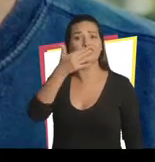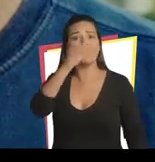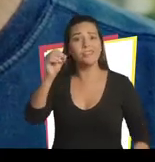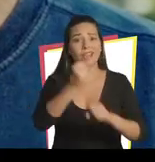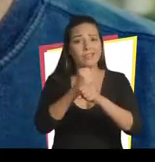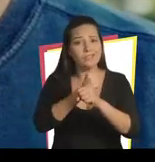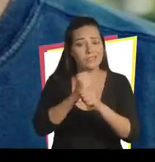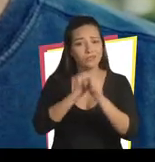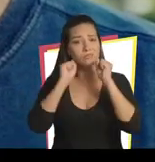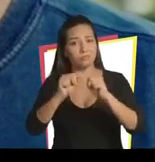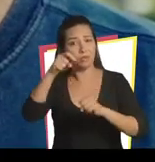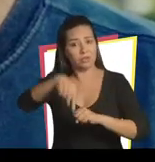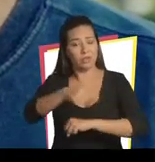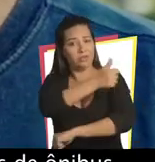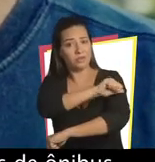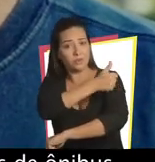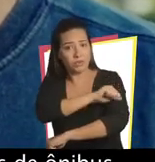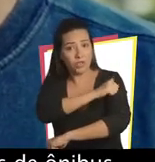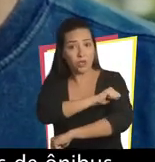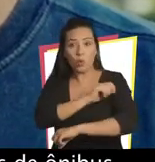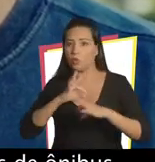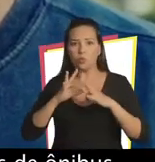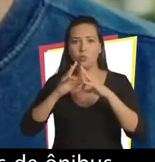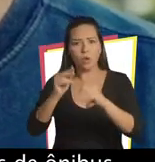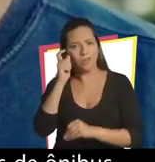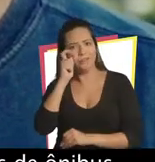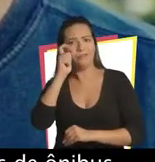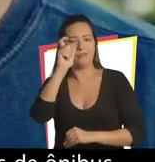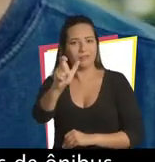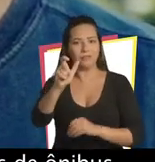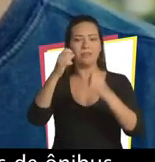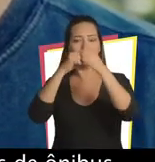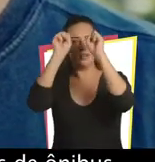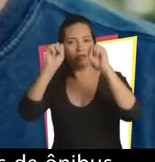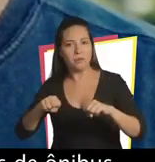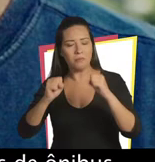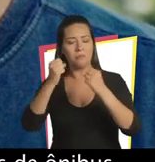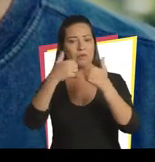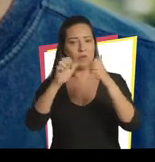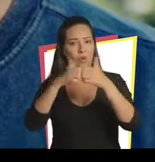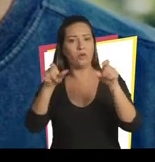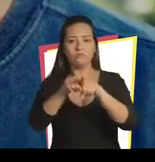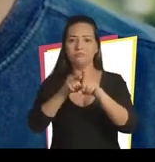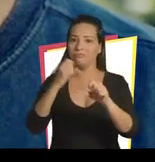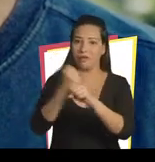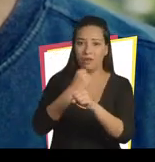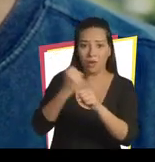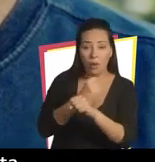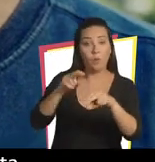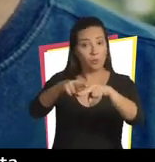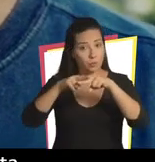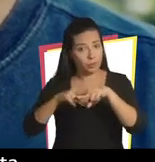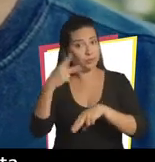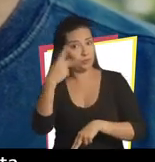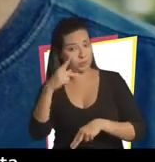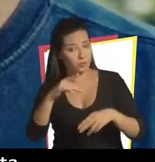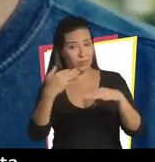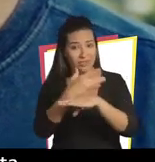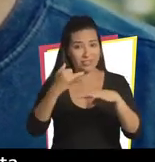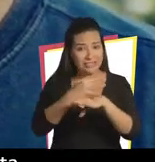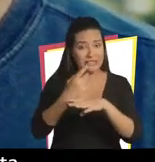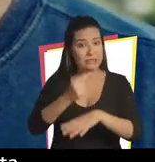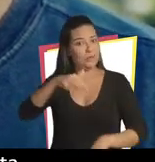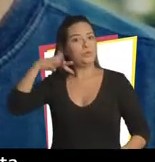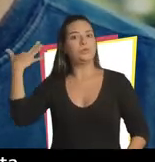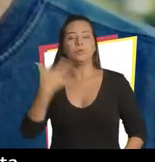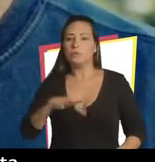Eles estão há 10 anos no poder do Rio de Janeiro. Fizeram de tudo para atender os interesses dos empresários de ônibus e das empreiteiras. Foi isso que fez a